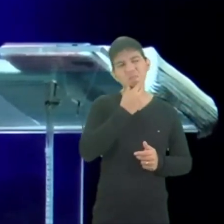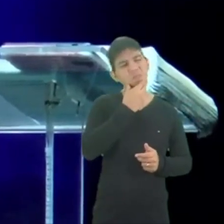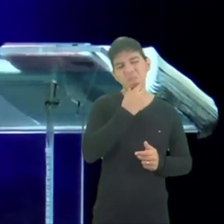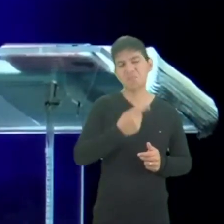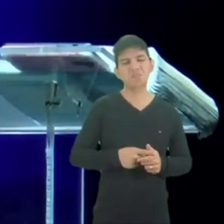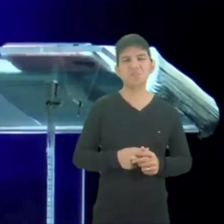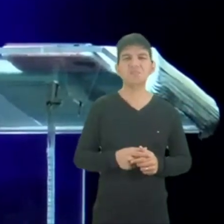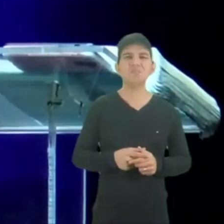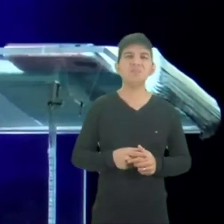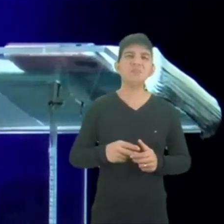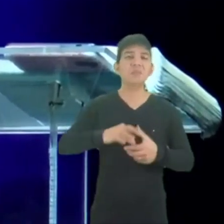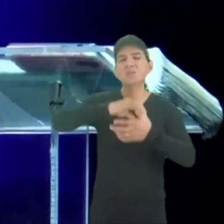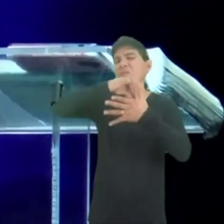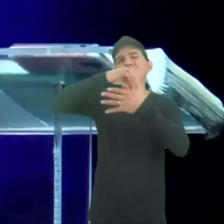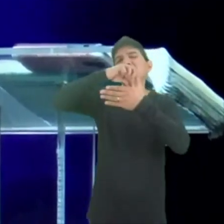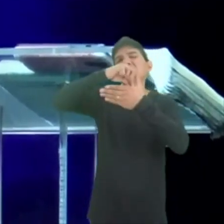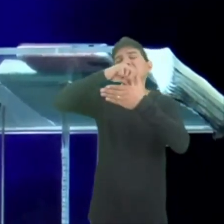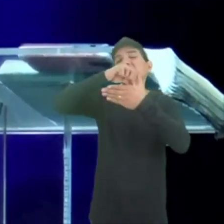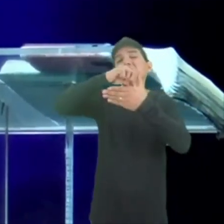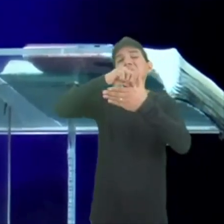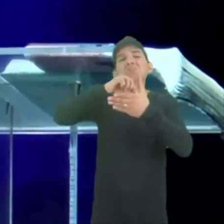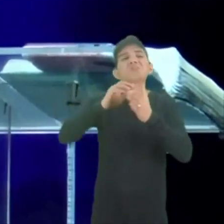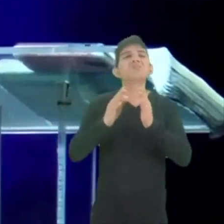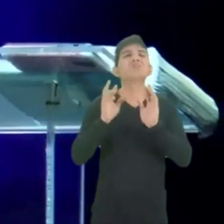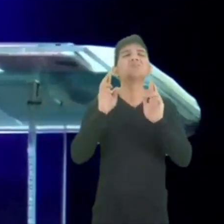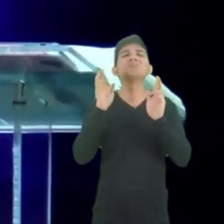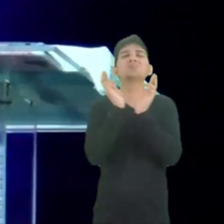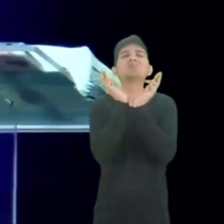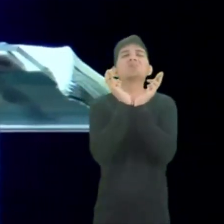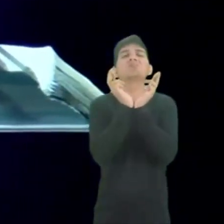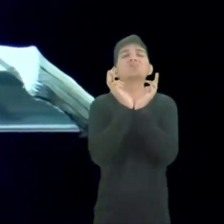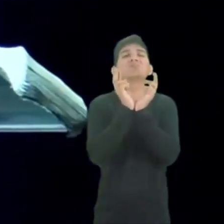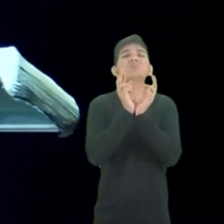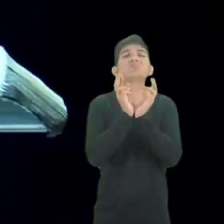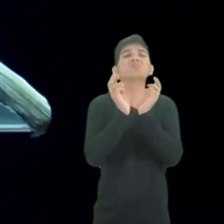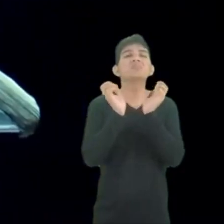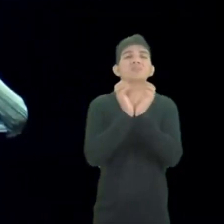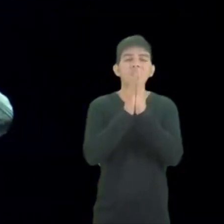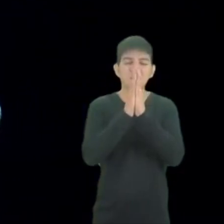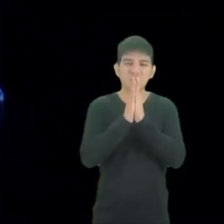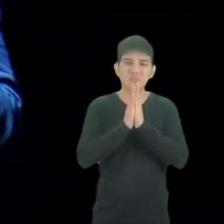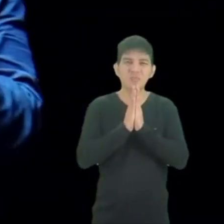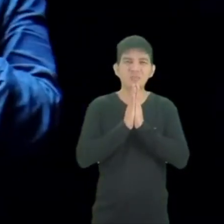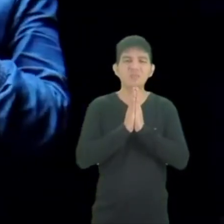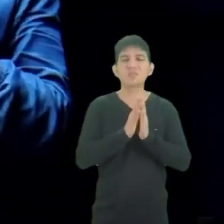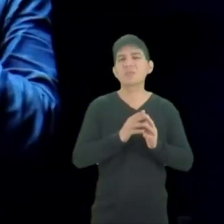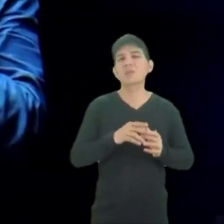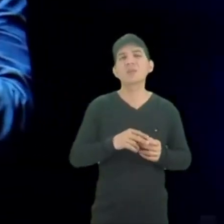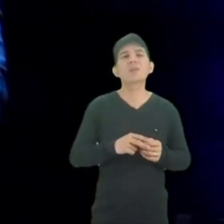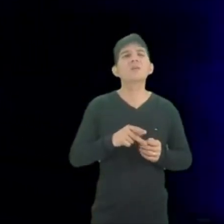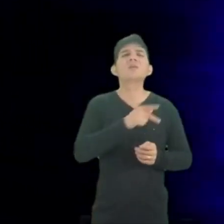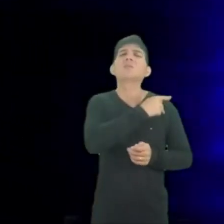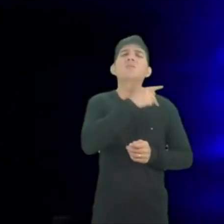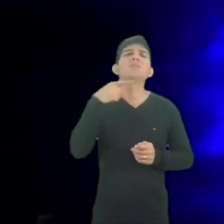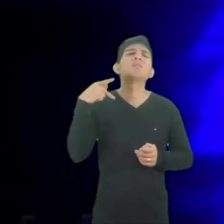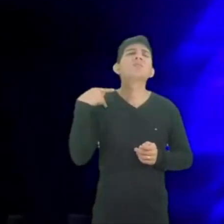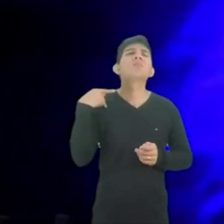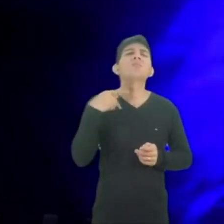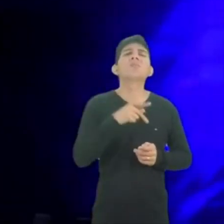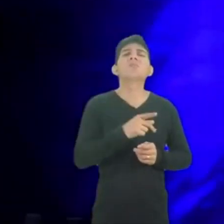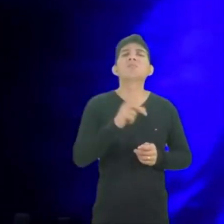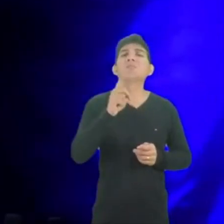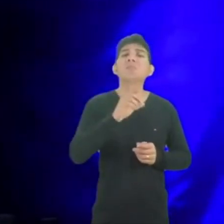é a líder do Nova Baby, não é o líder do Nova Kids. Não é a professora cristã que está